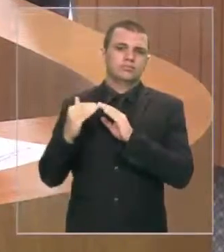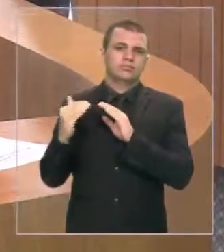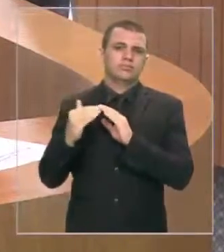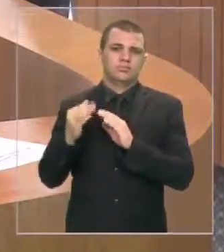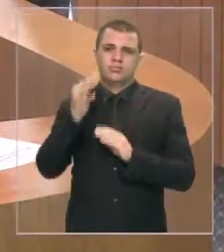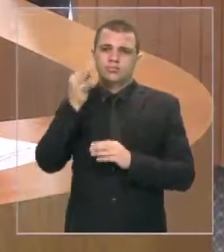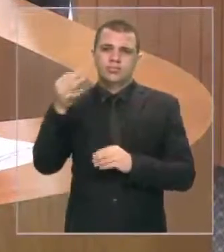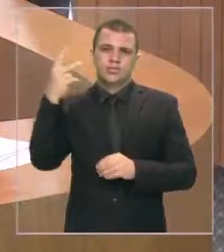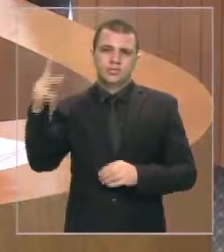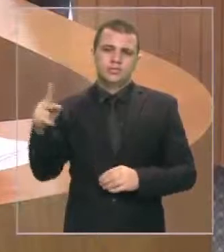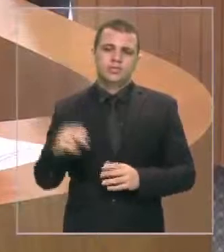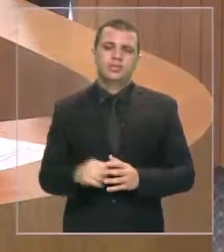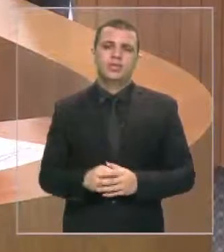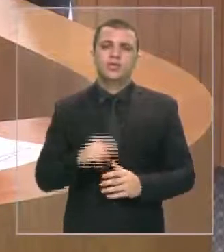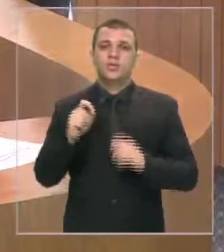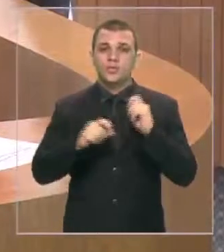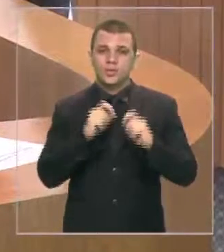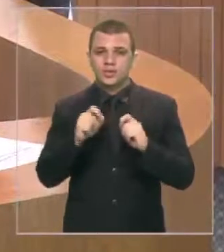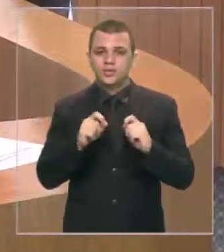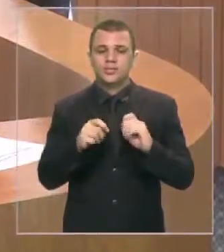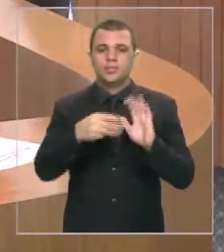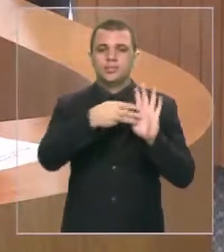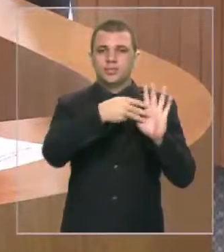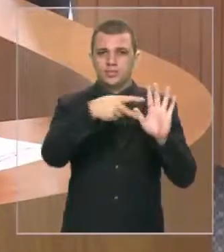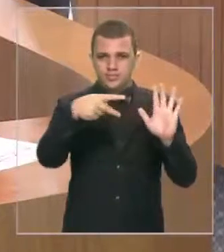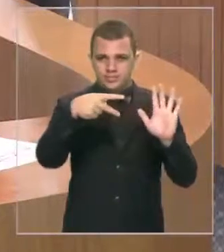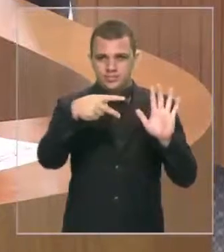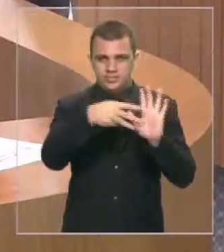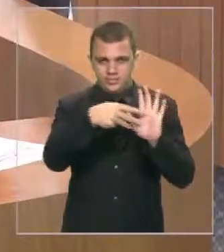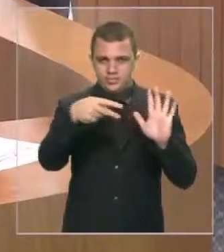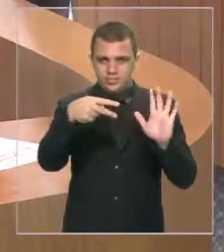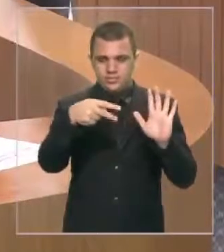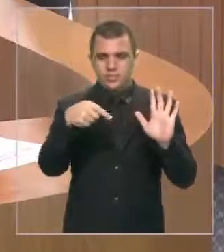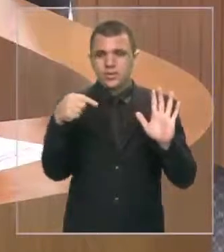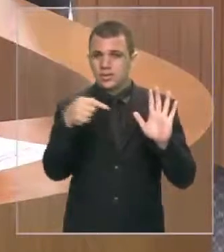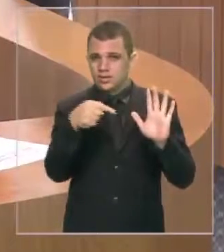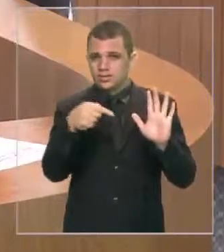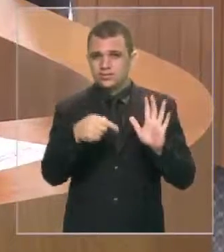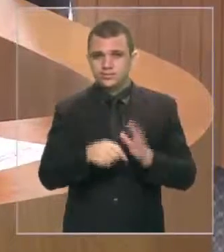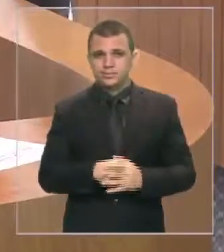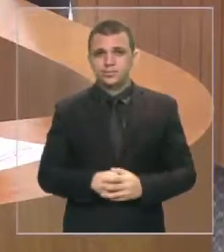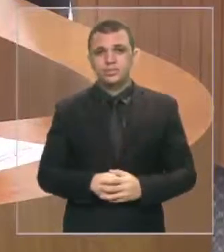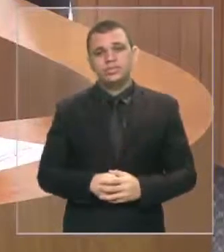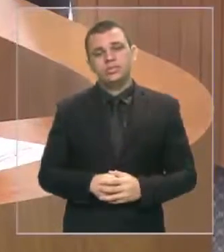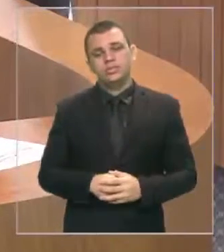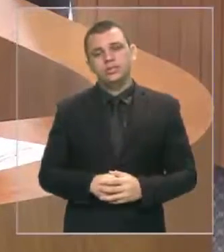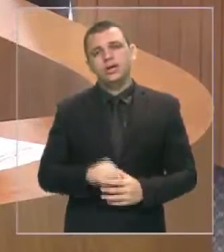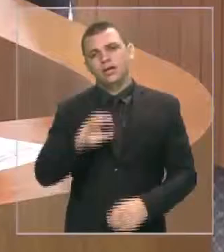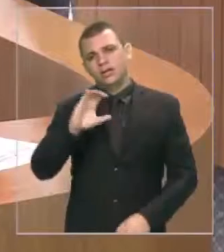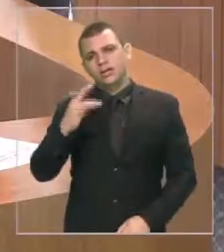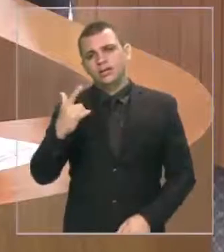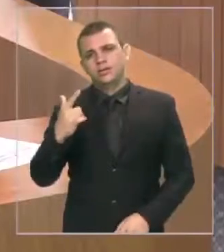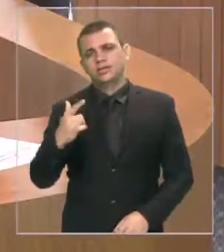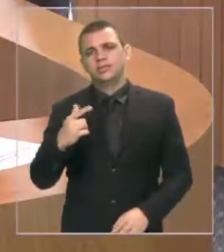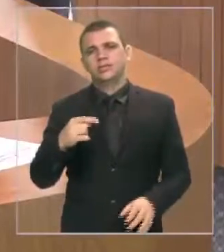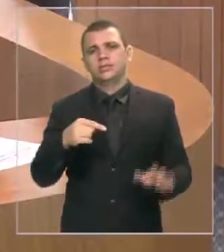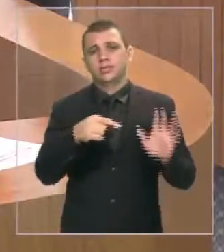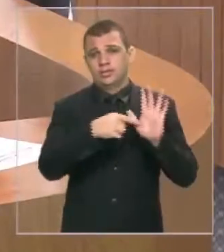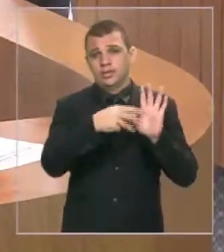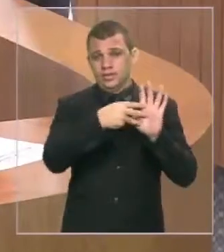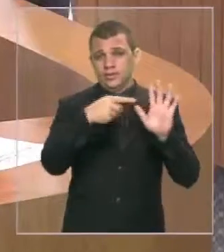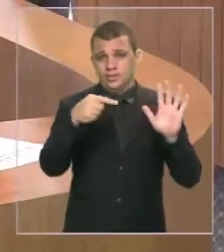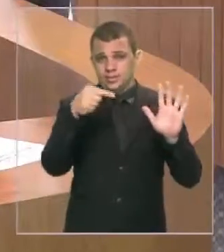que as medidas provisórias, elas, claro, elas têm a